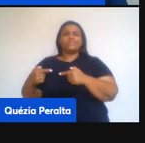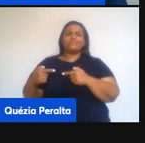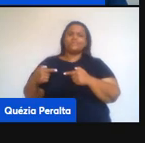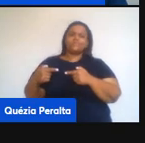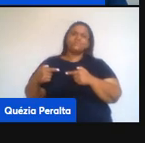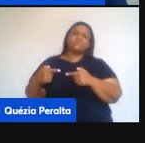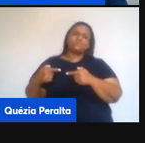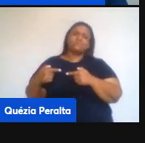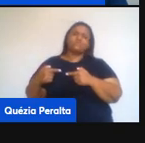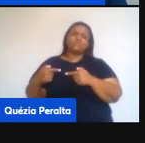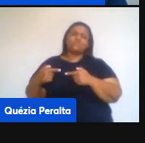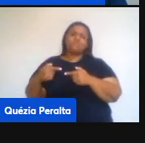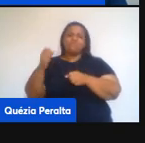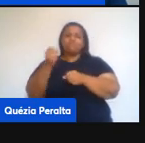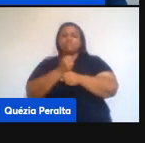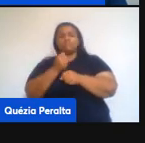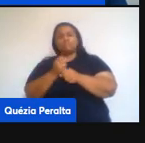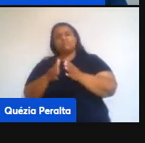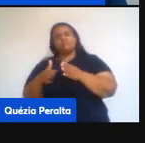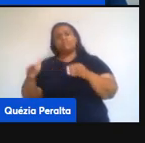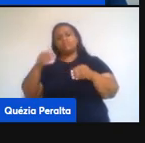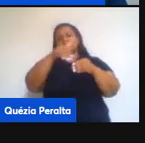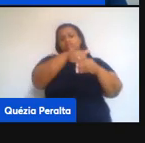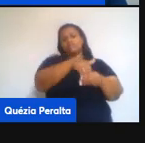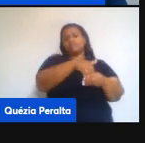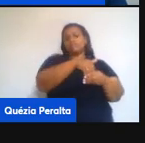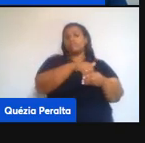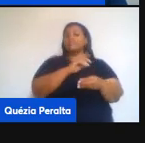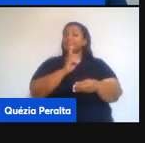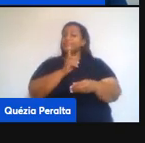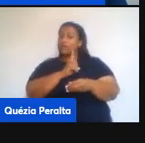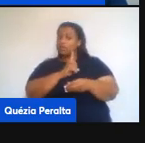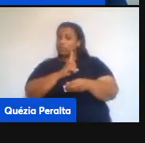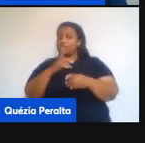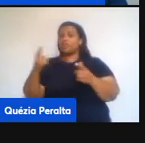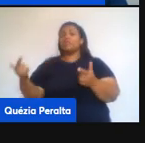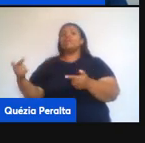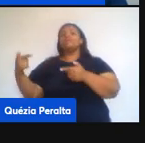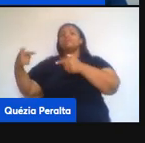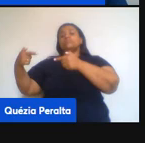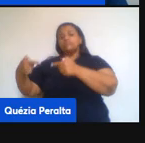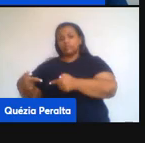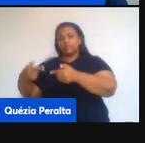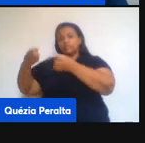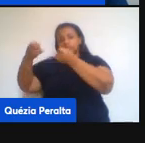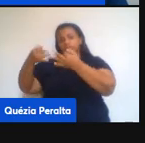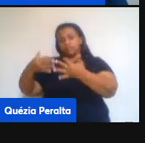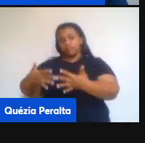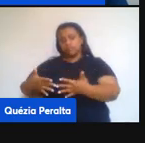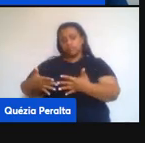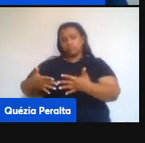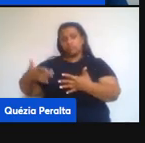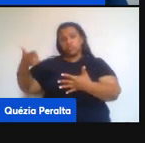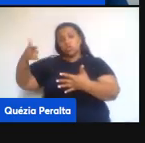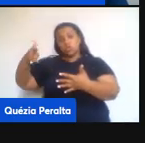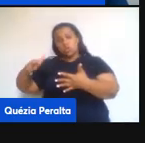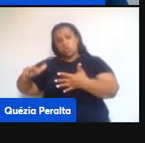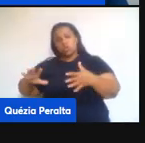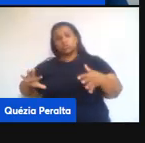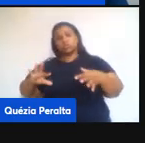de eleição. Não, não é isso. Eu estou falando de política num outro sentido, no sentido de